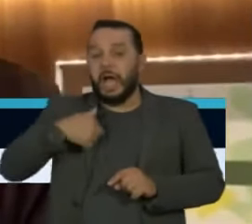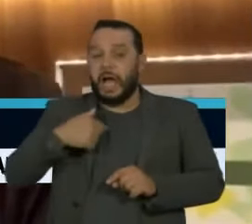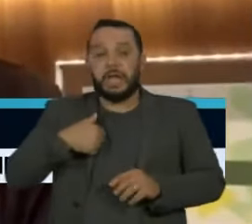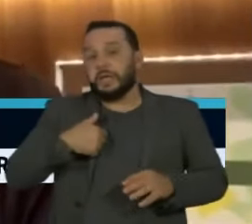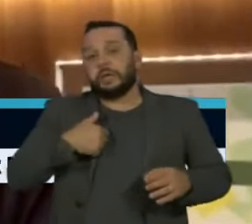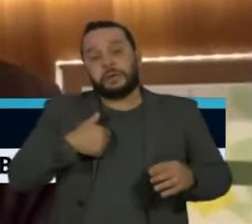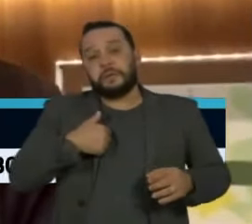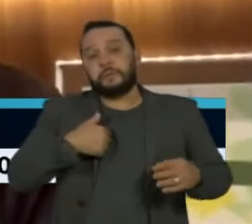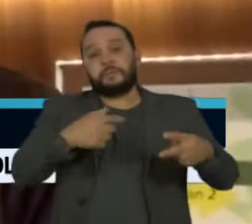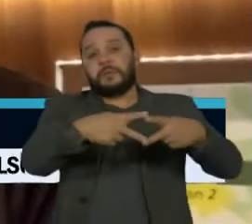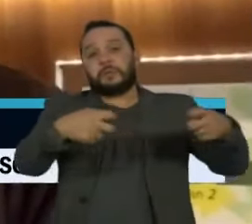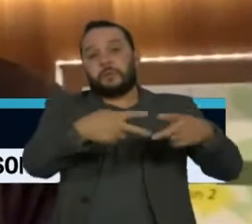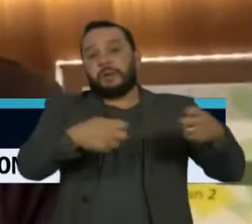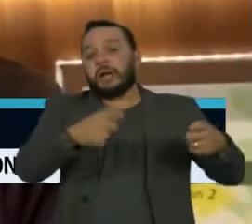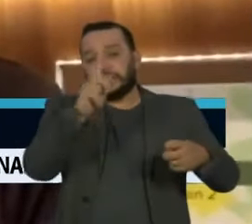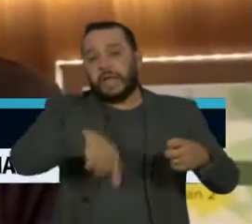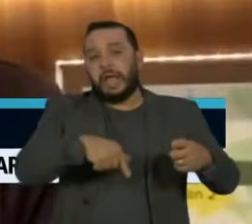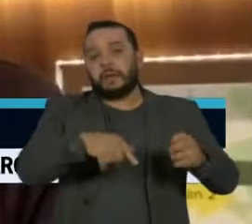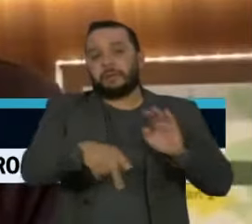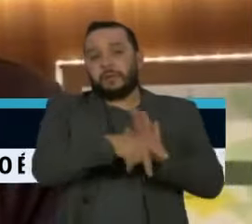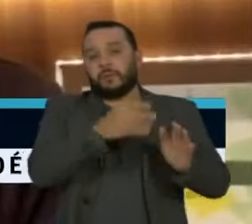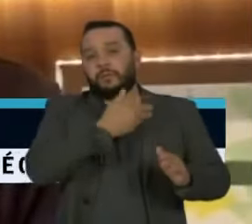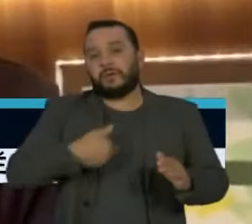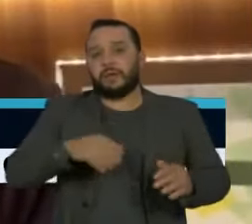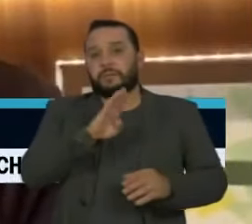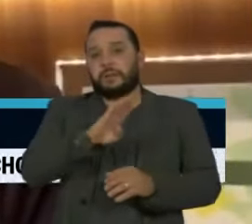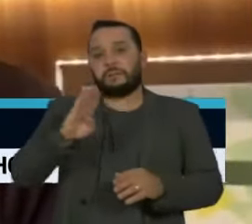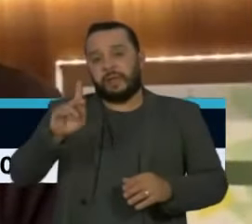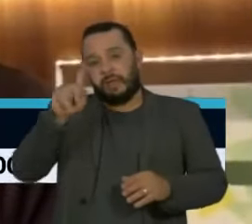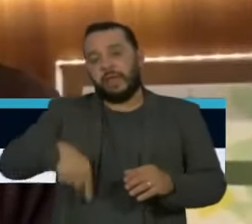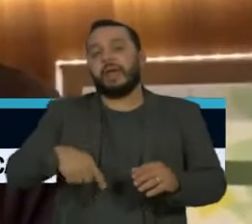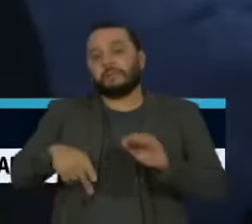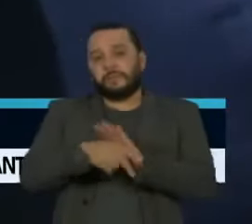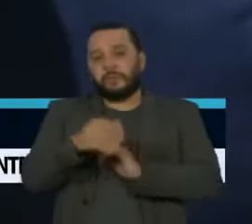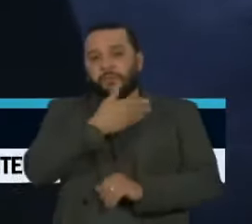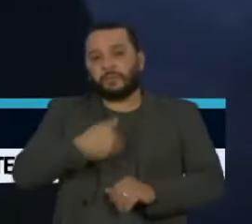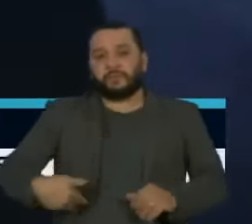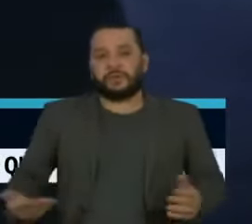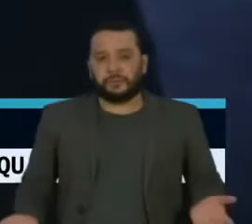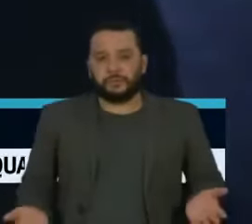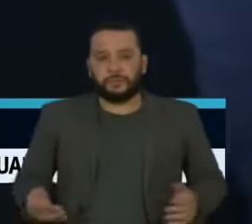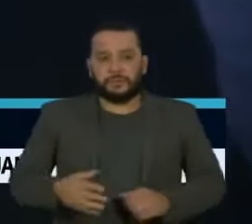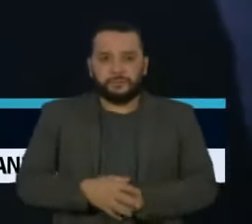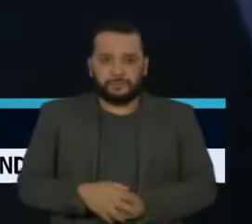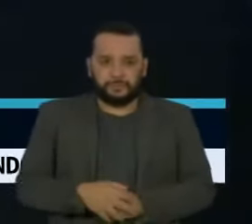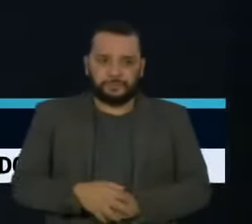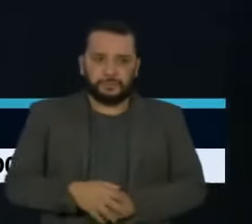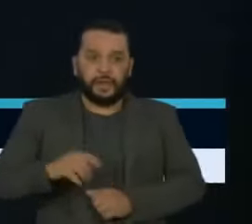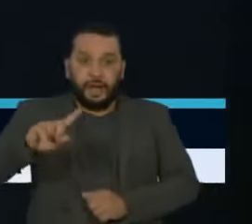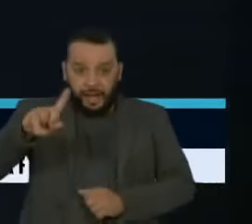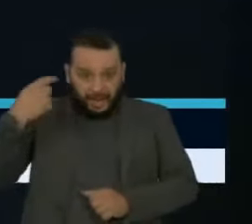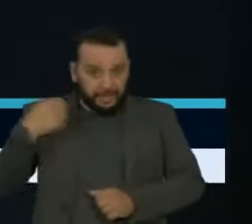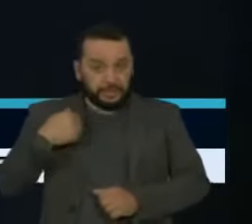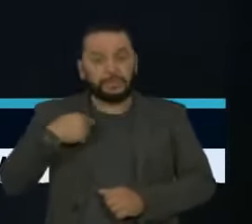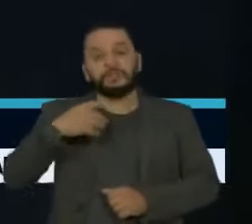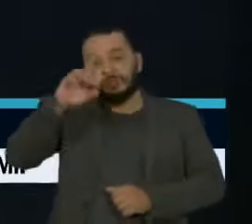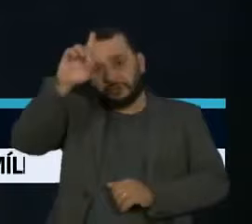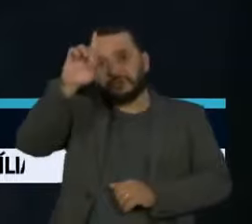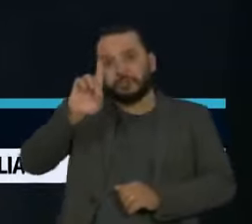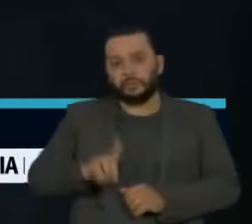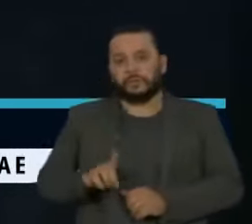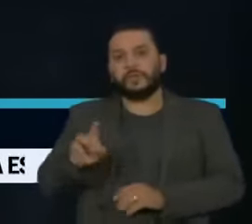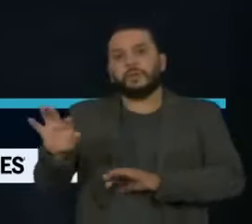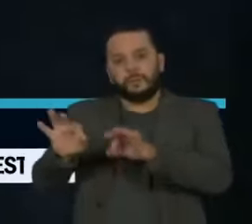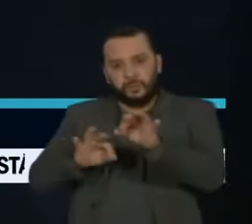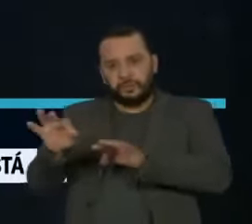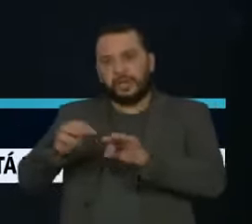ser estatal, que Banco do Brasil tem que ser estatal. Então, isso é establishment. A ex-diretora dos programas de